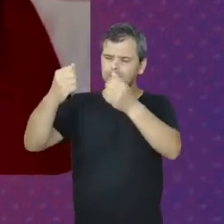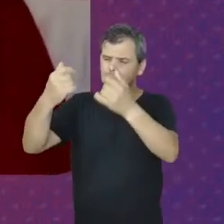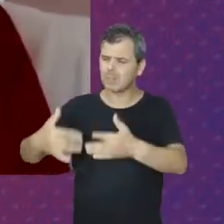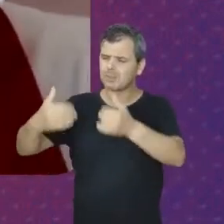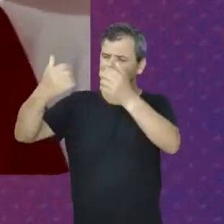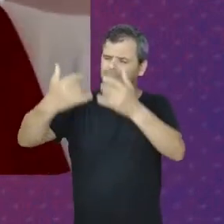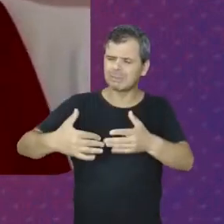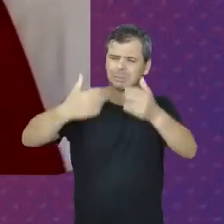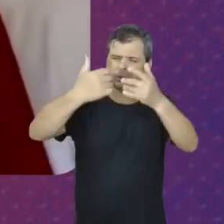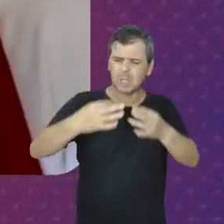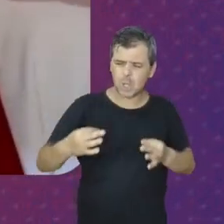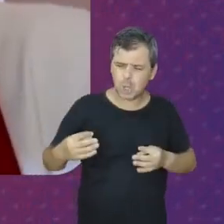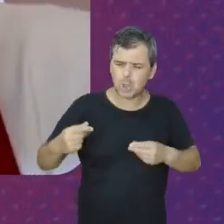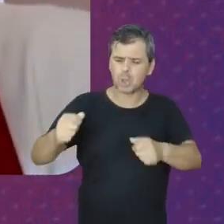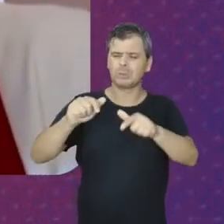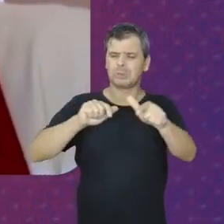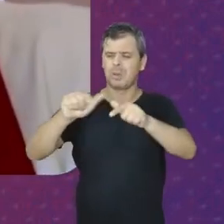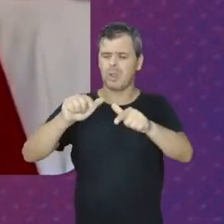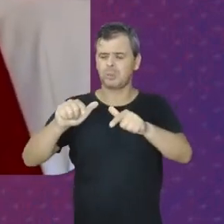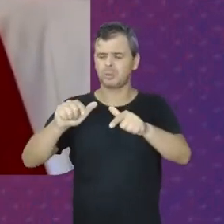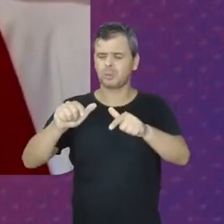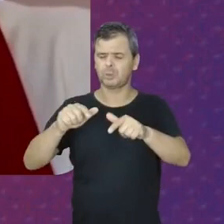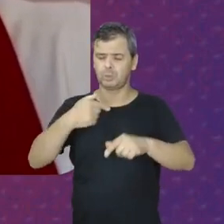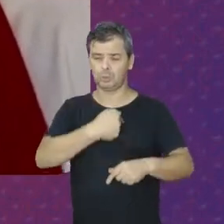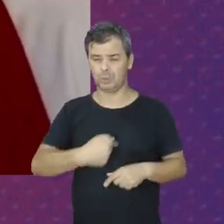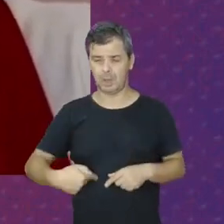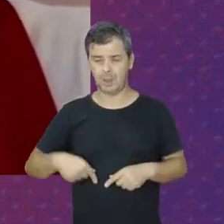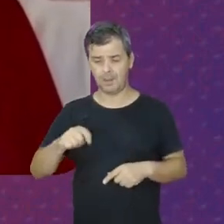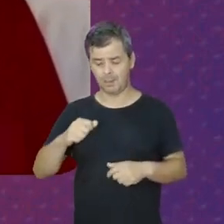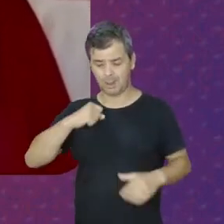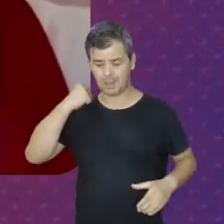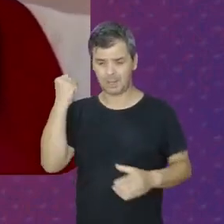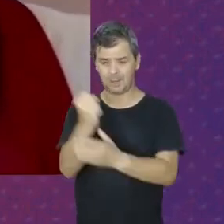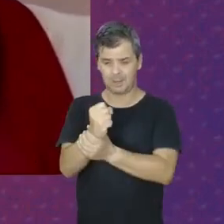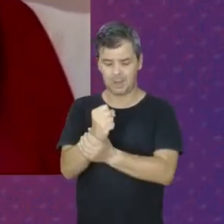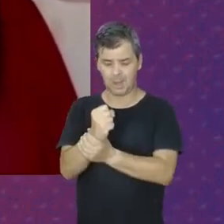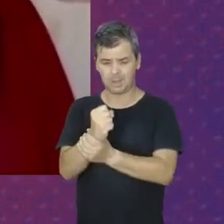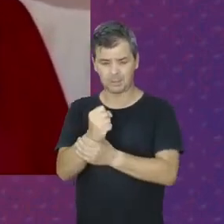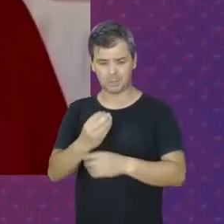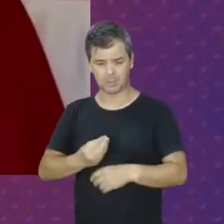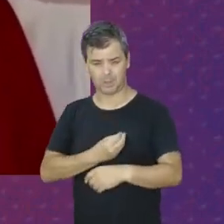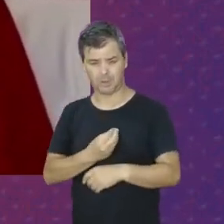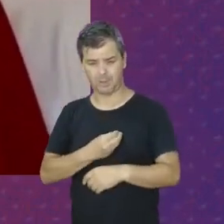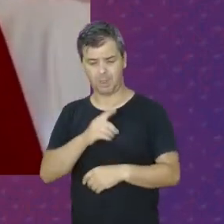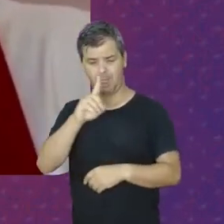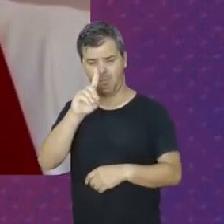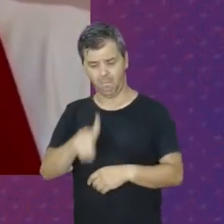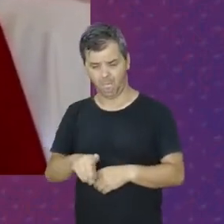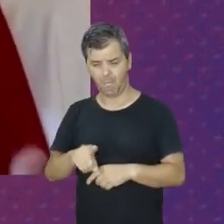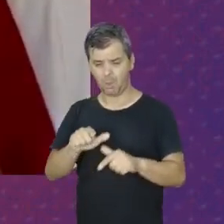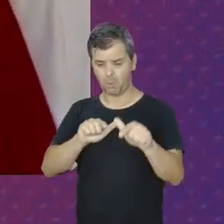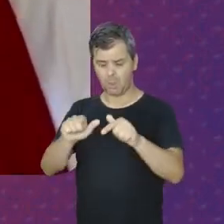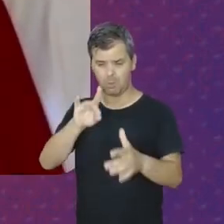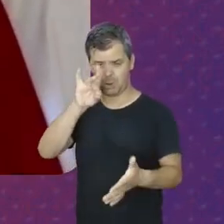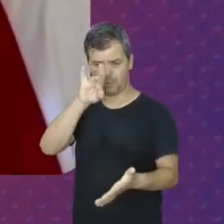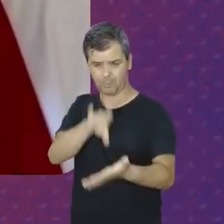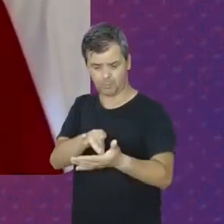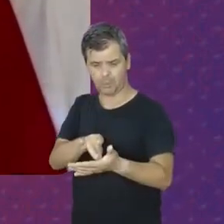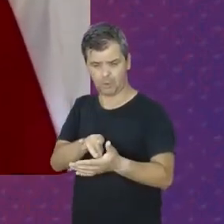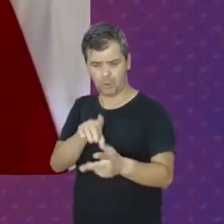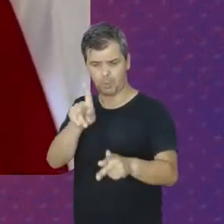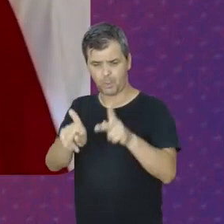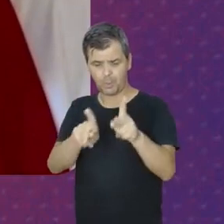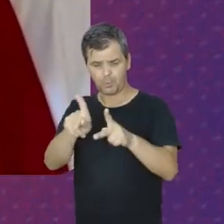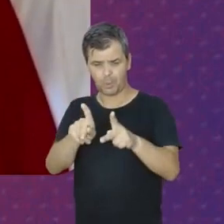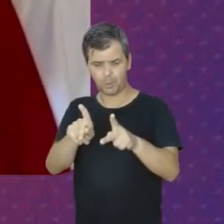as ações do governo que dá a garantia de vida é uma ação afirmativa para o nosso povo,